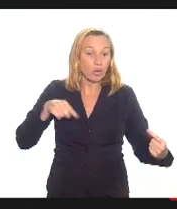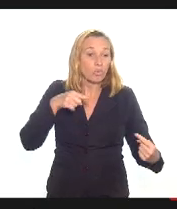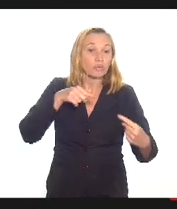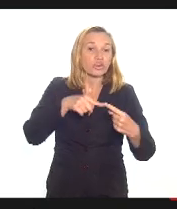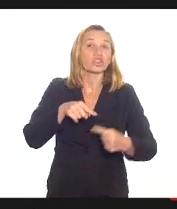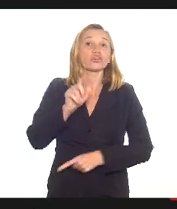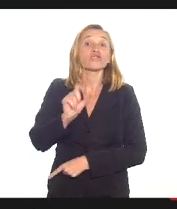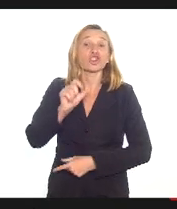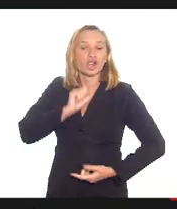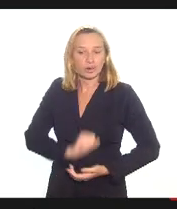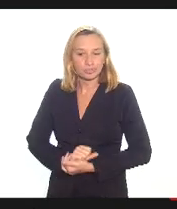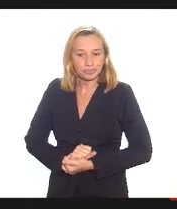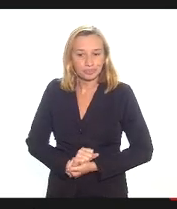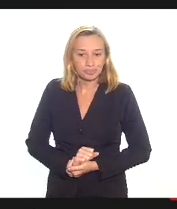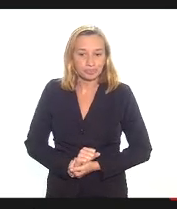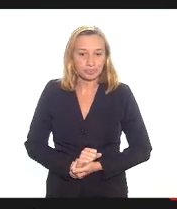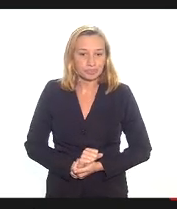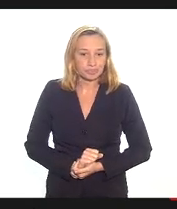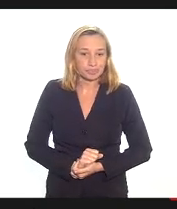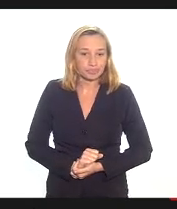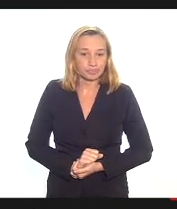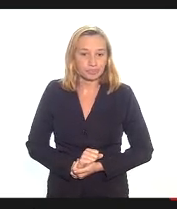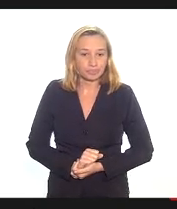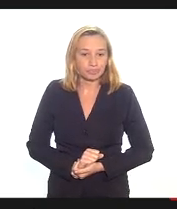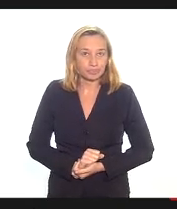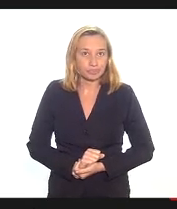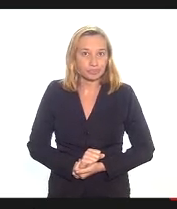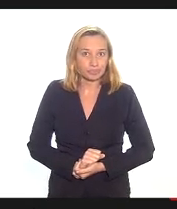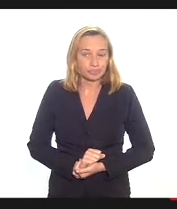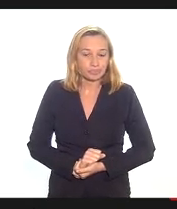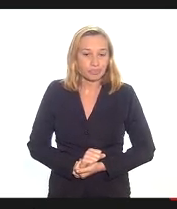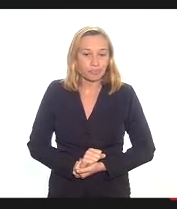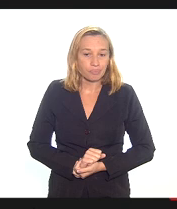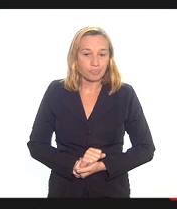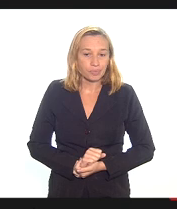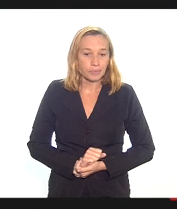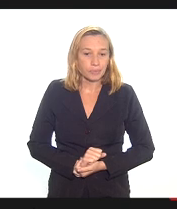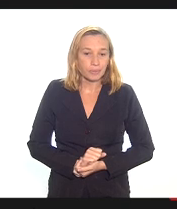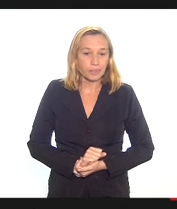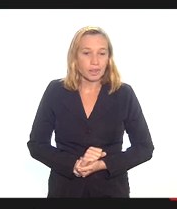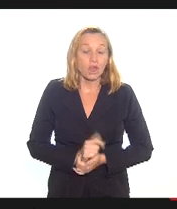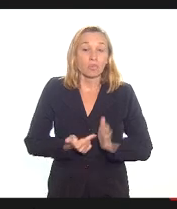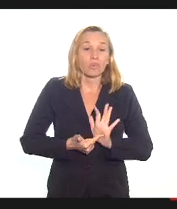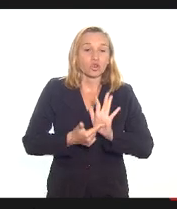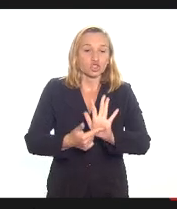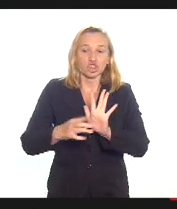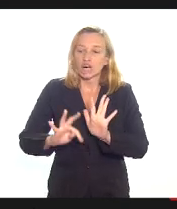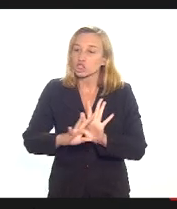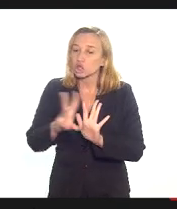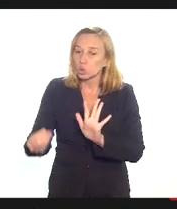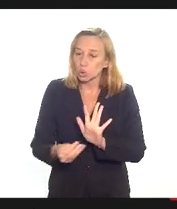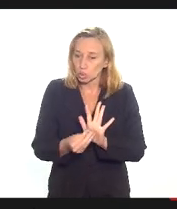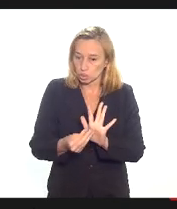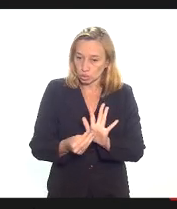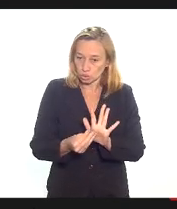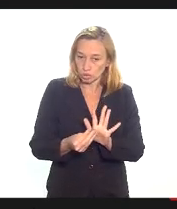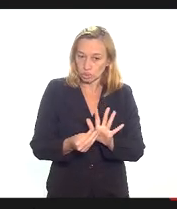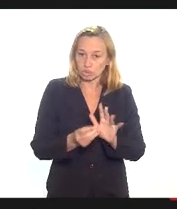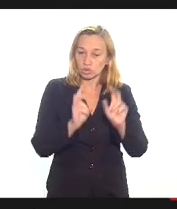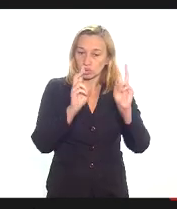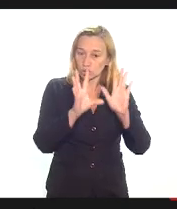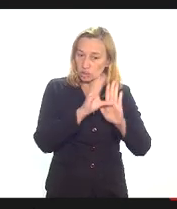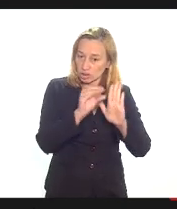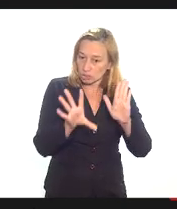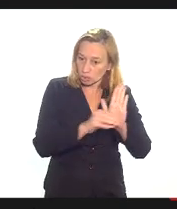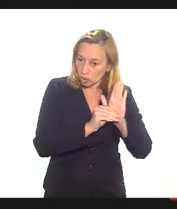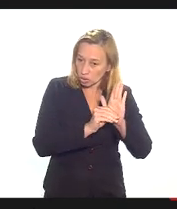de, vamos dizer assim, de colocar a todos os players na mesma página, né? E